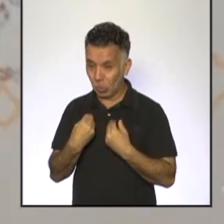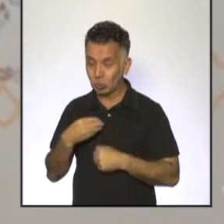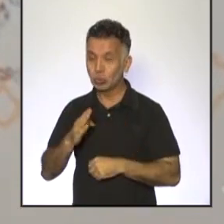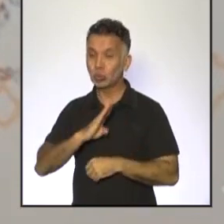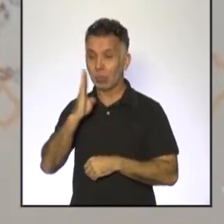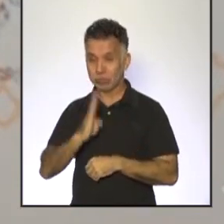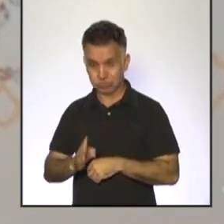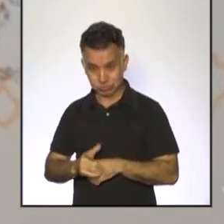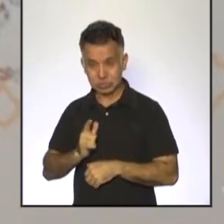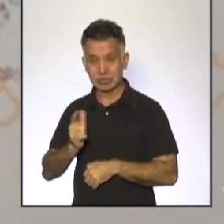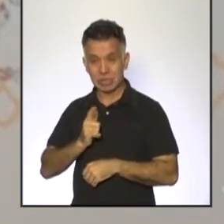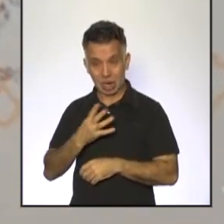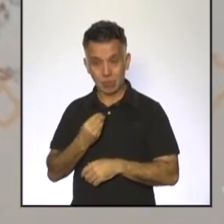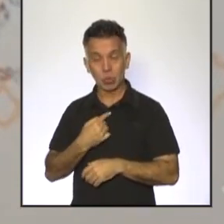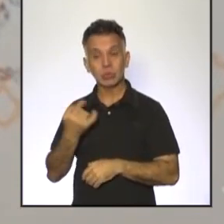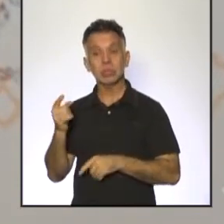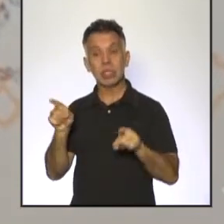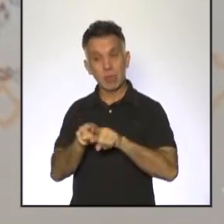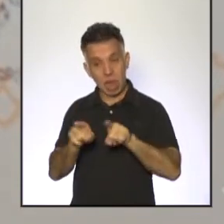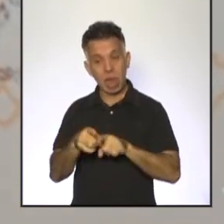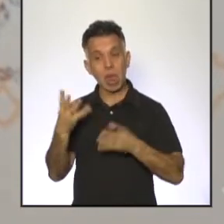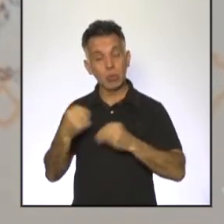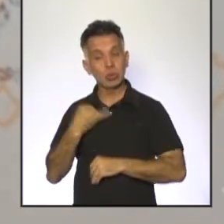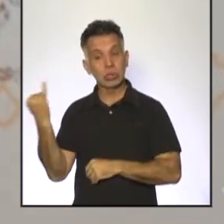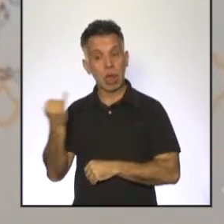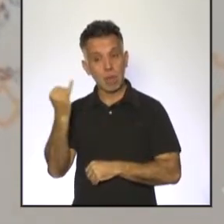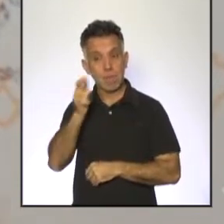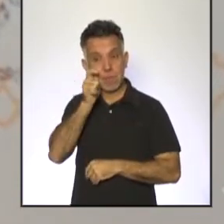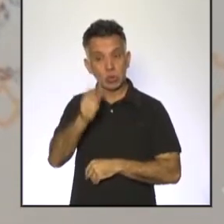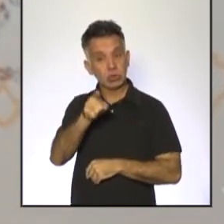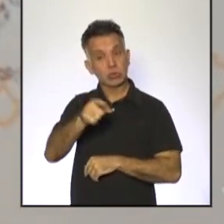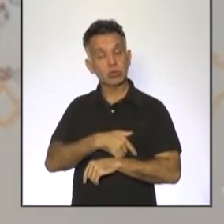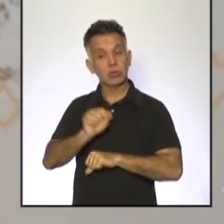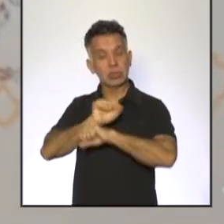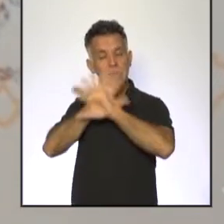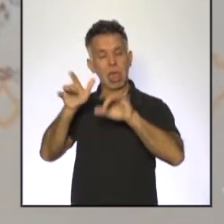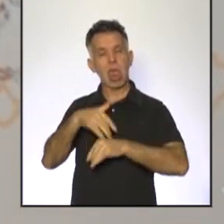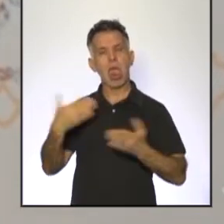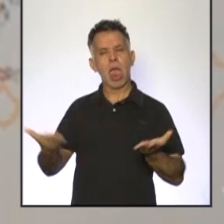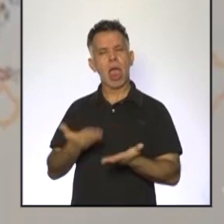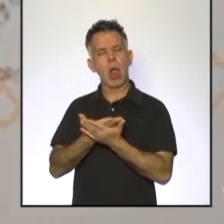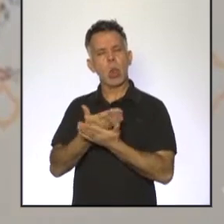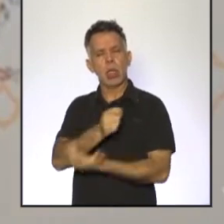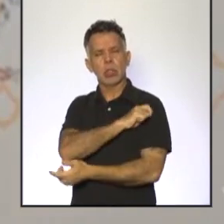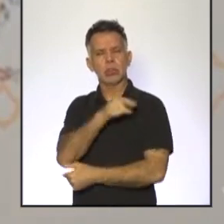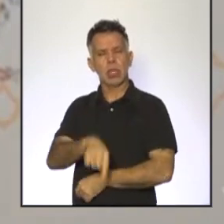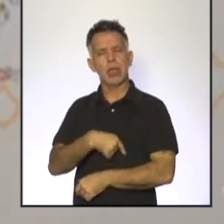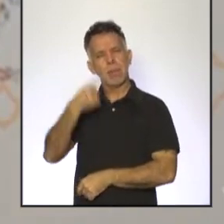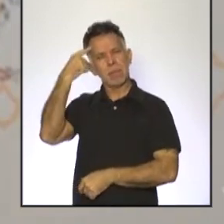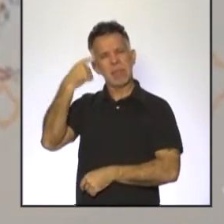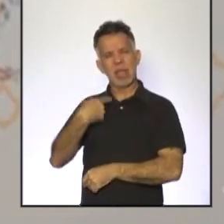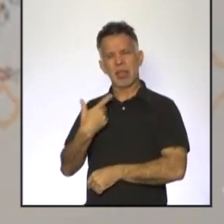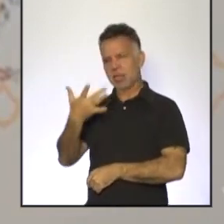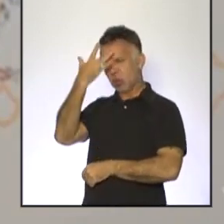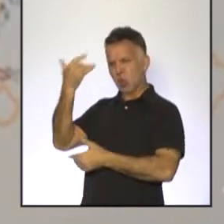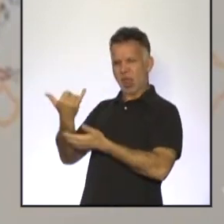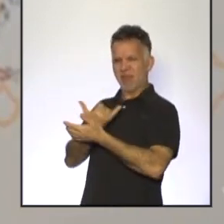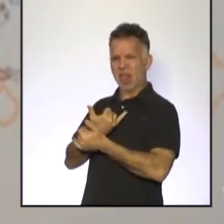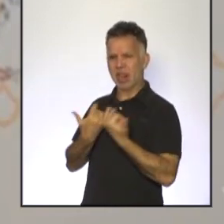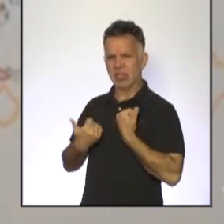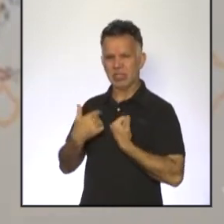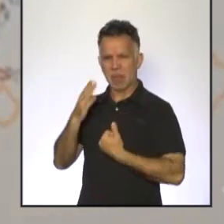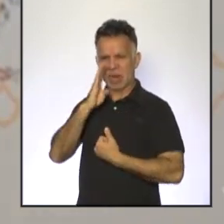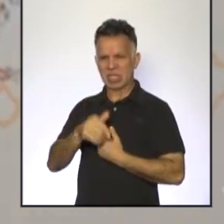terremoto no Brasil. É muito importante ficar claro. A aula de hoje é importante, porque tem muita gente que fala que, primeiro, Brasil não tem montanha, e segundo, Brasil